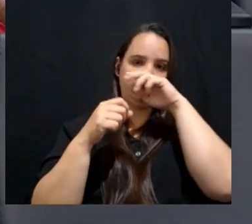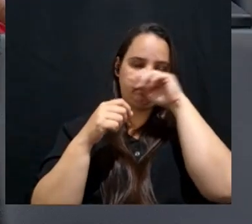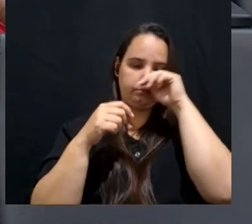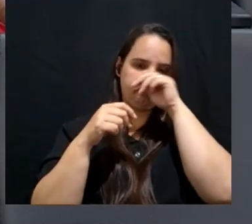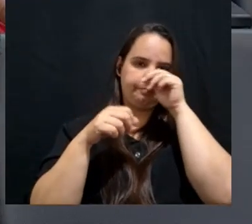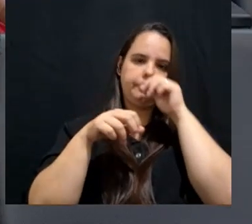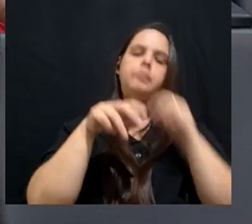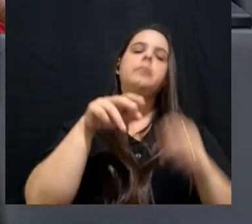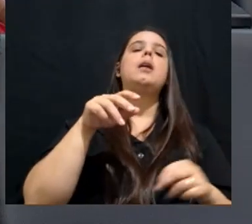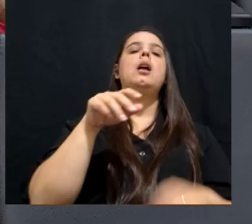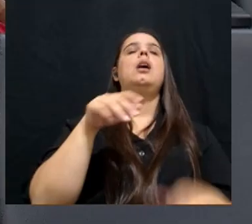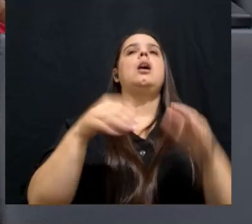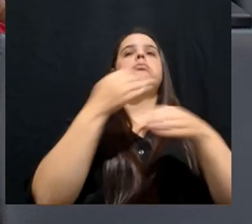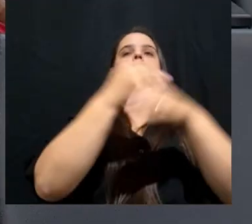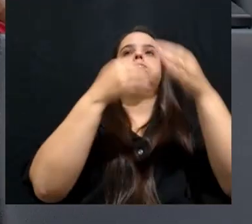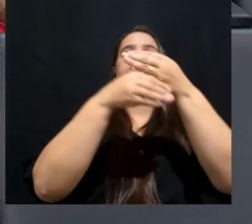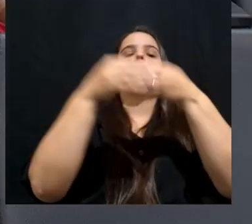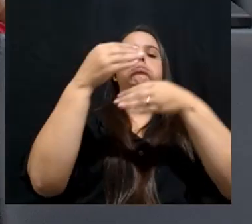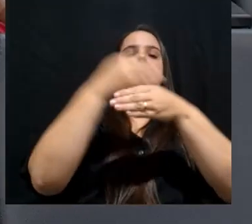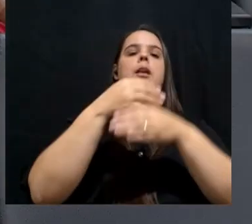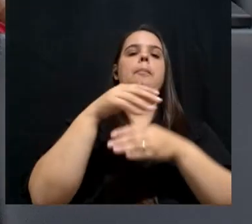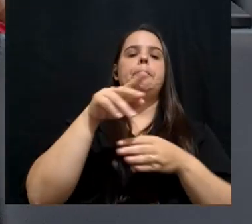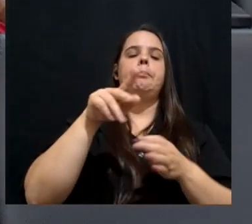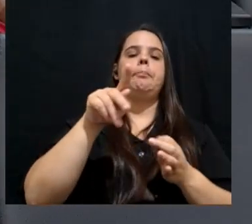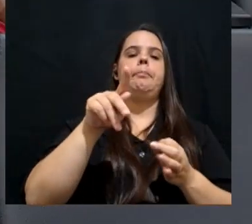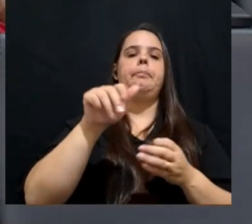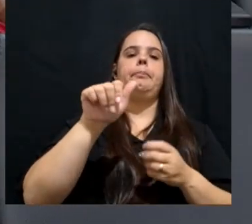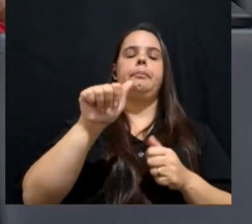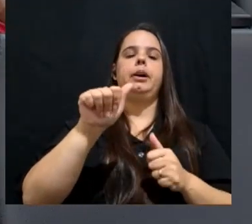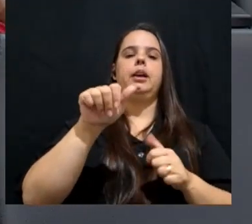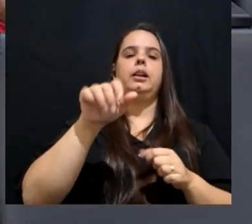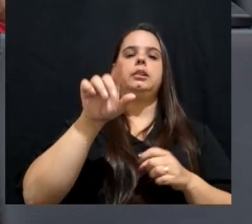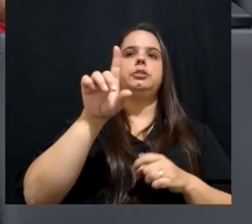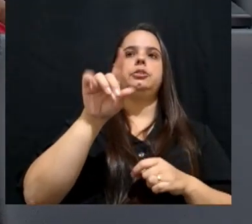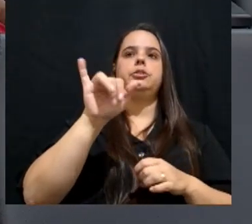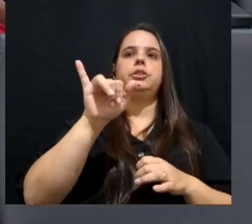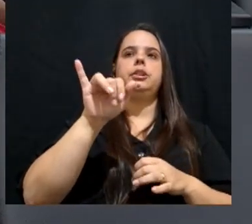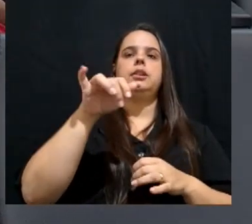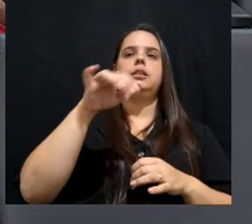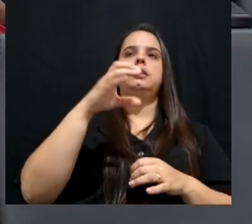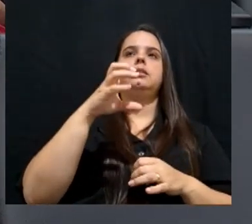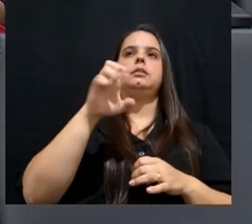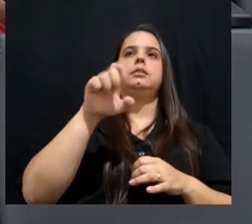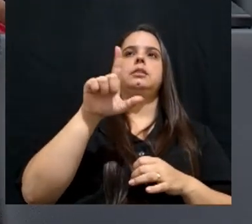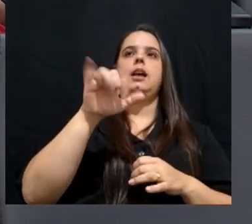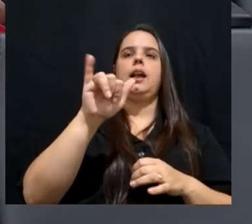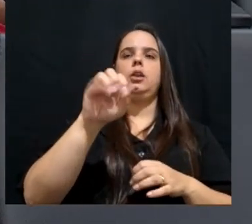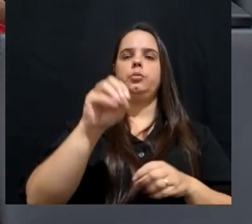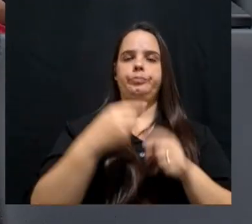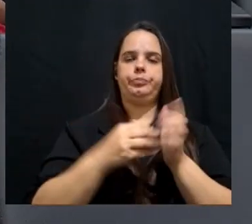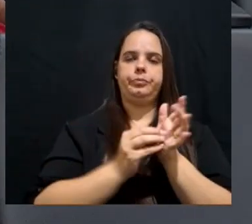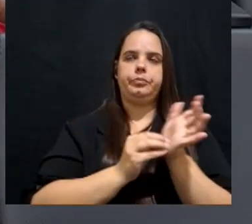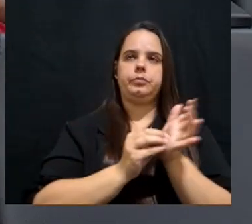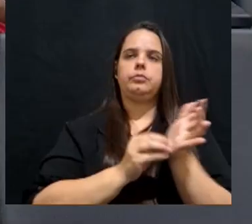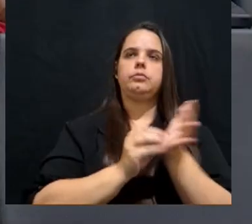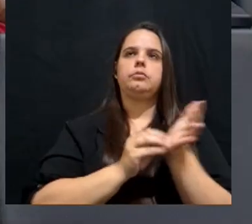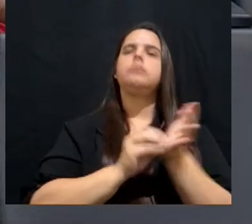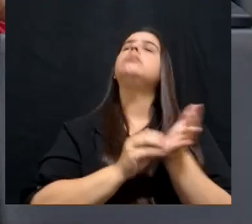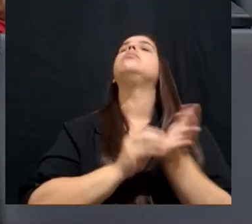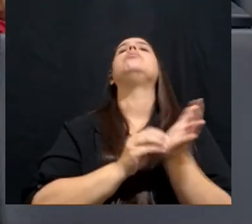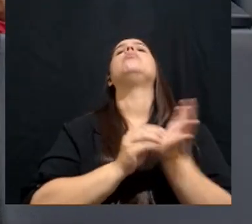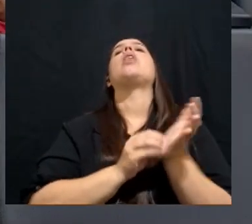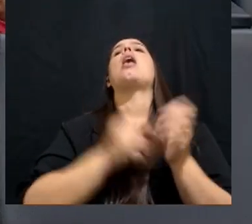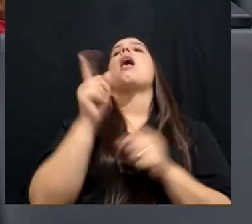público de imersão na Pedreira do Chapadão, é isso mesmo? Um batistério eu